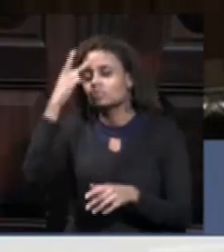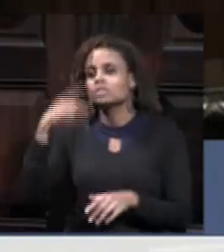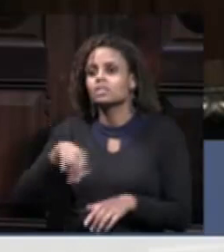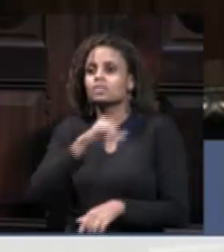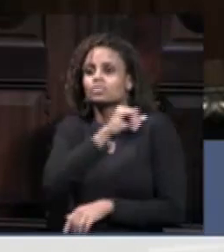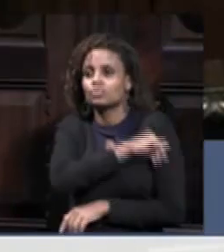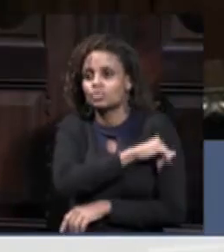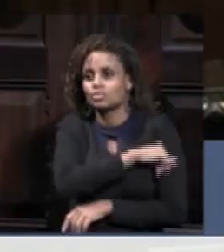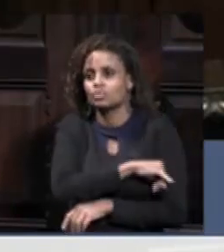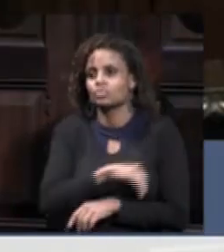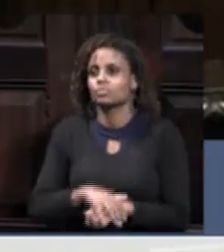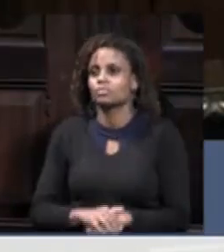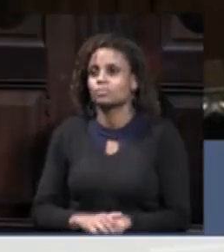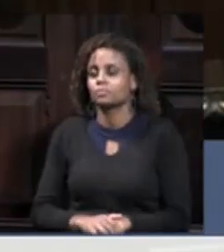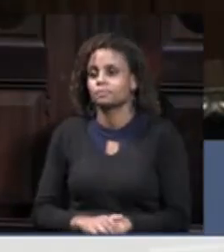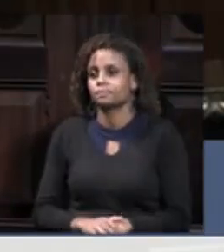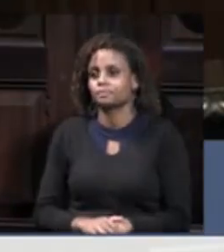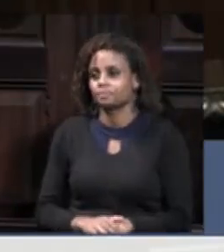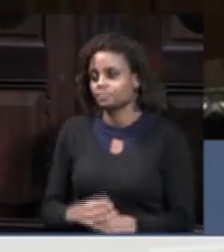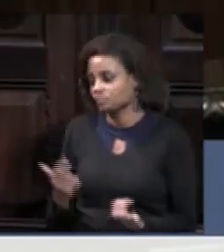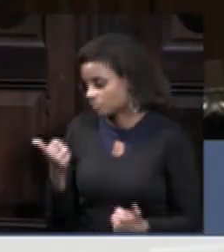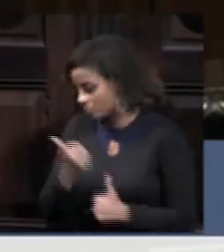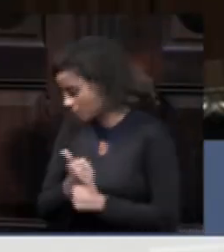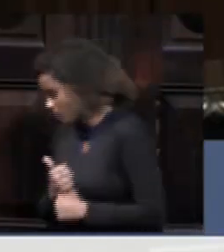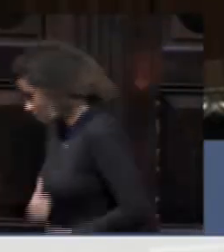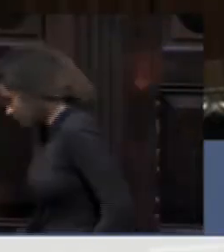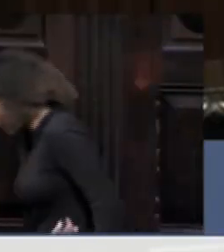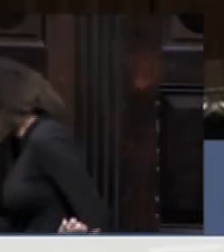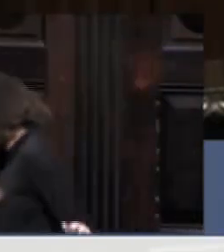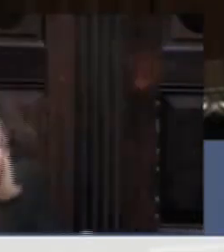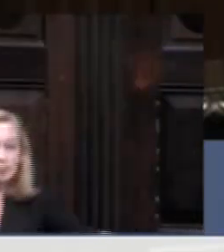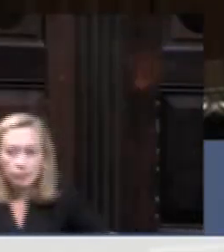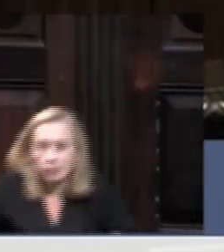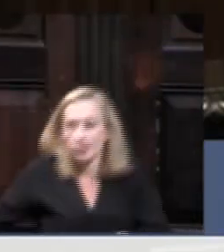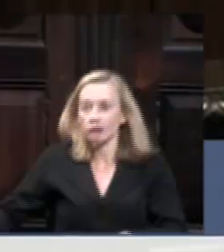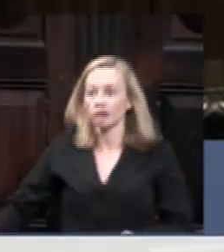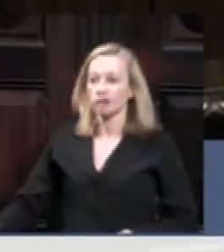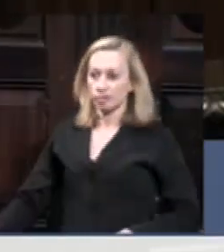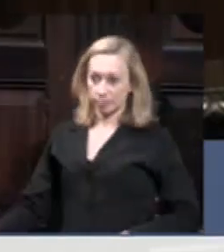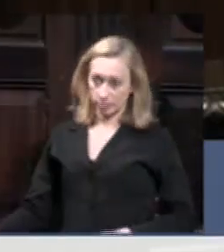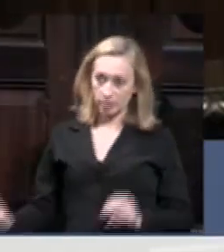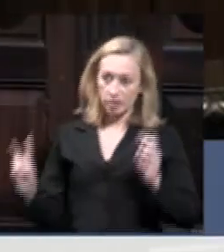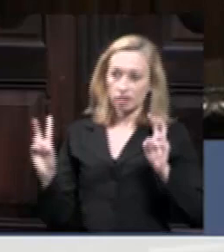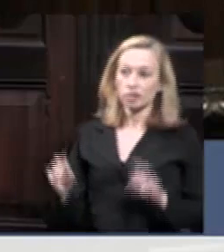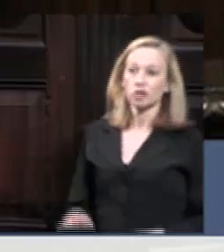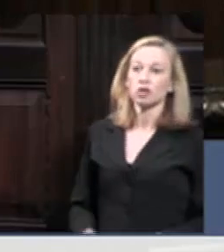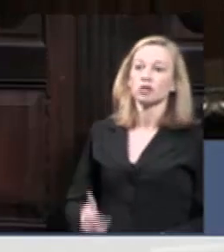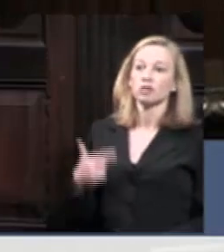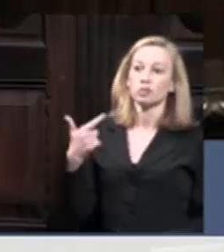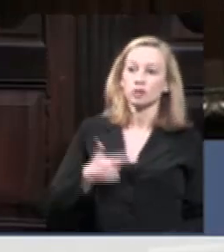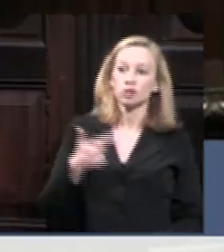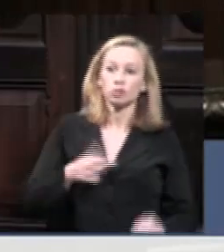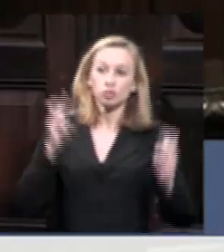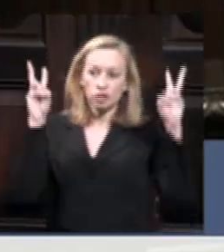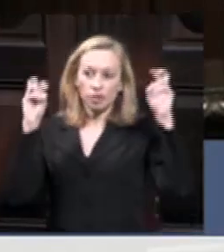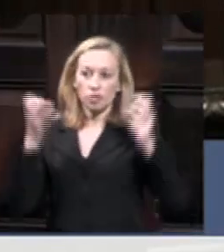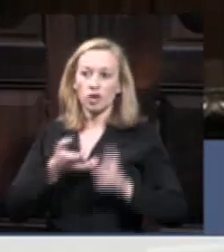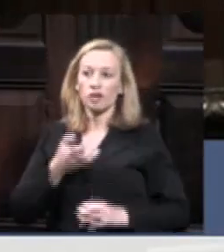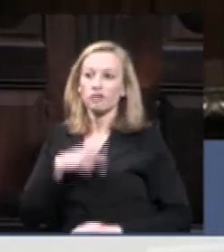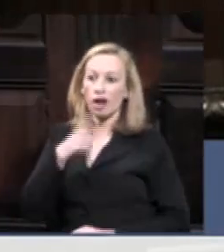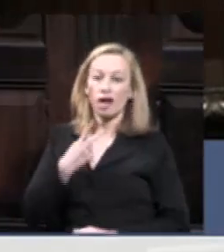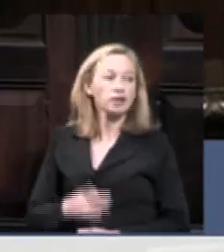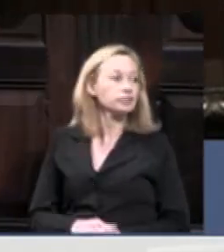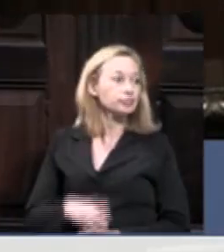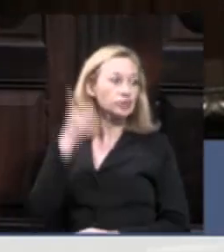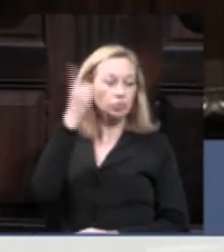Porciúncula. Segunda questão que quero aqui trazer, senhor presidente, e aí, deputado Tio Carlos